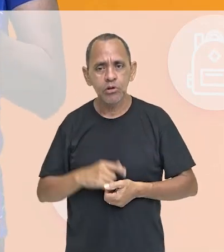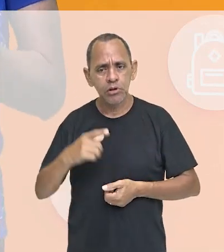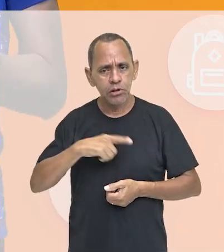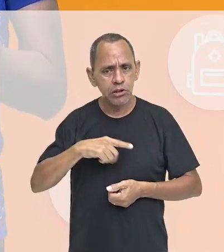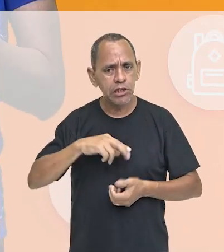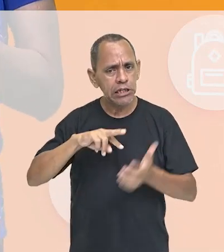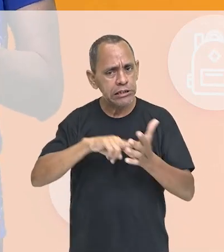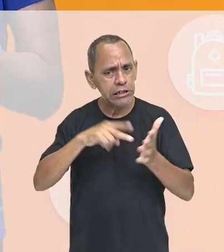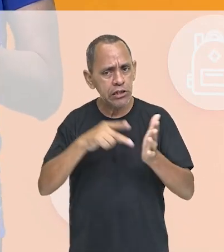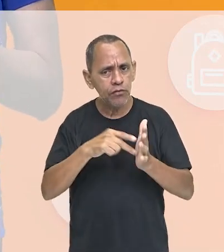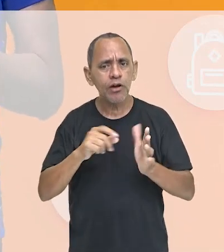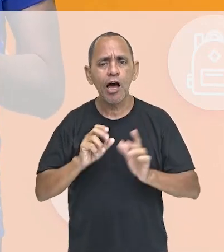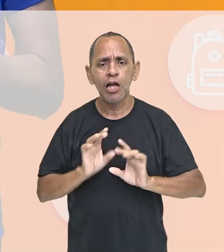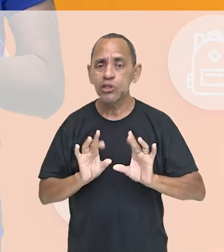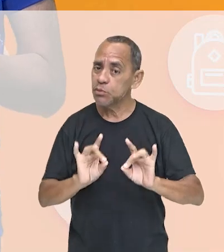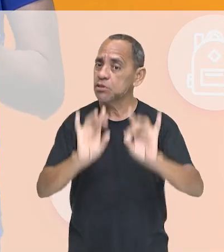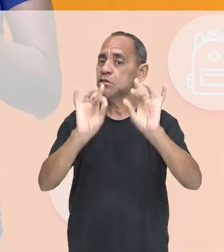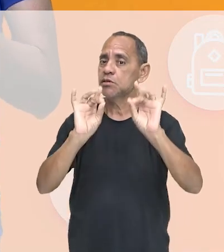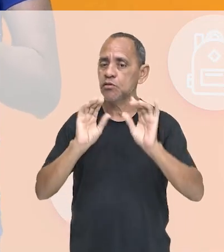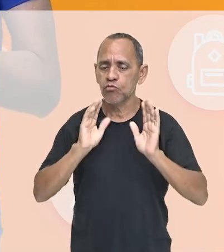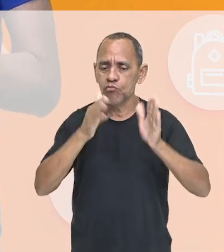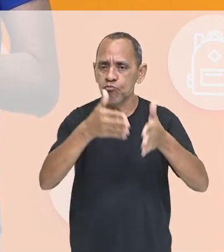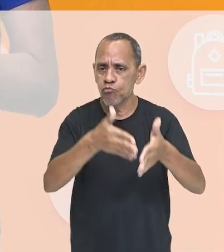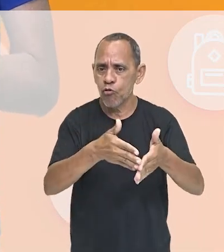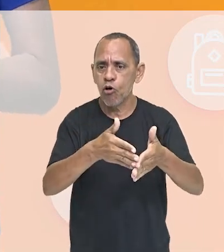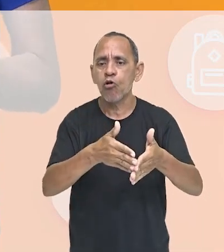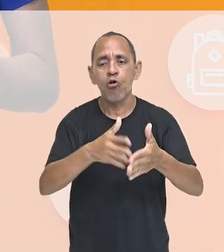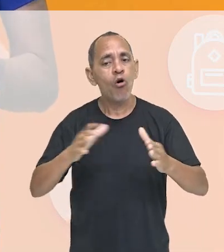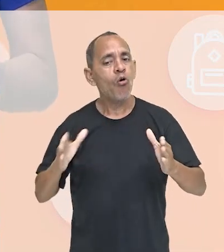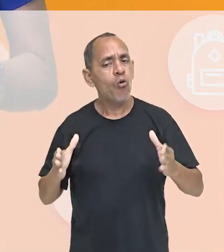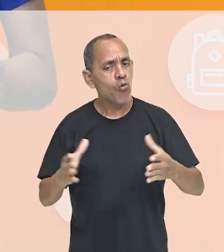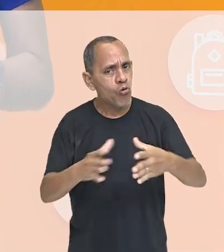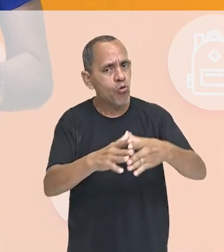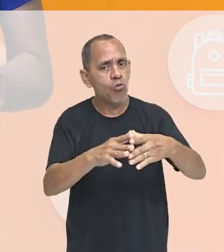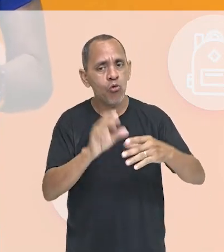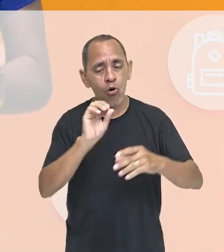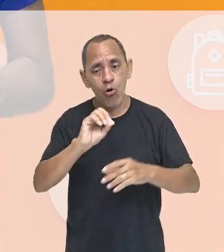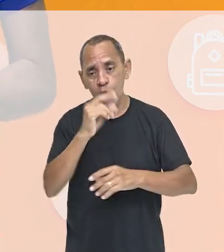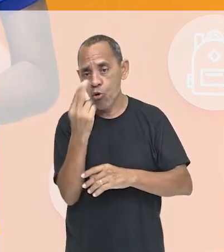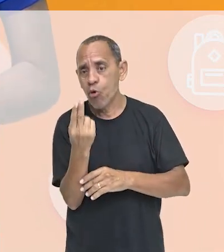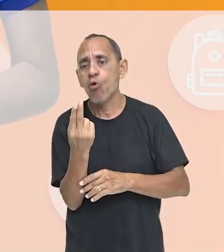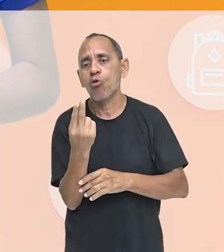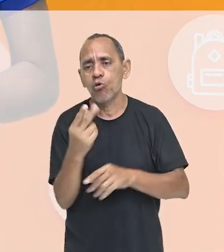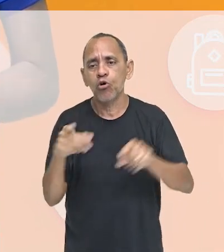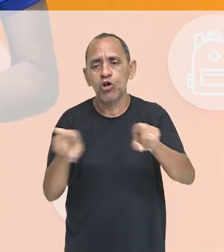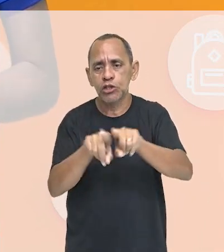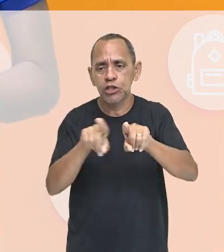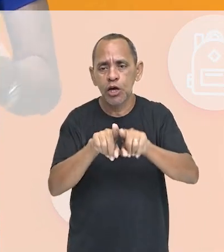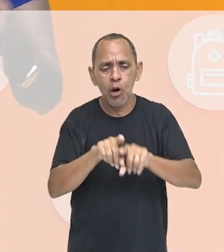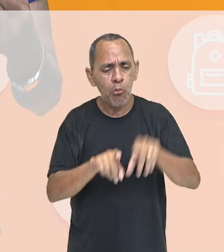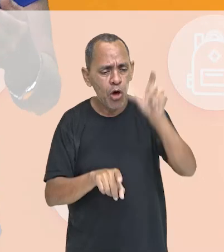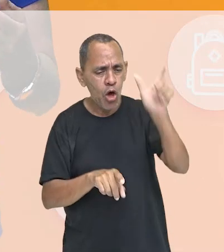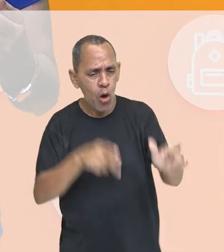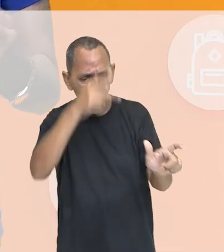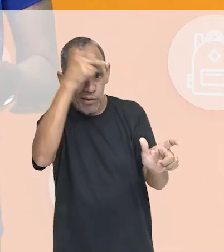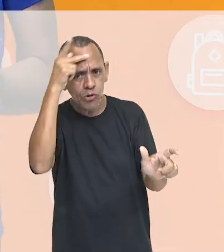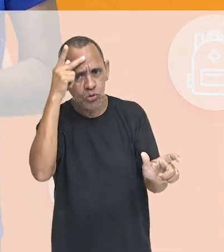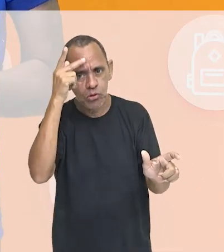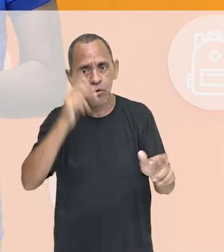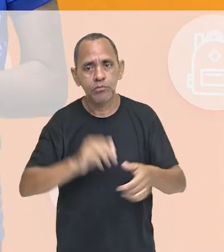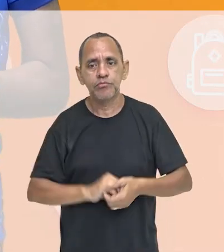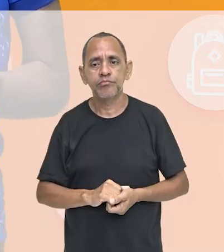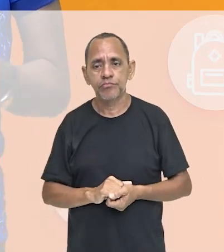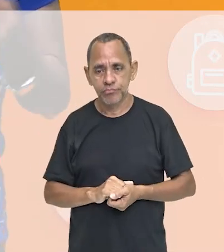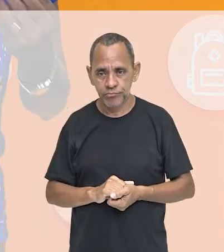significado especial para um grupo ou até mesmo para uma pessoa. Um